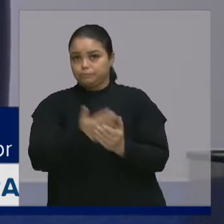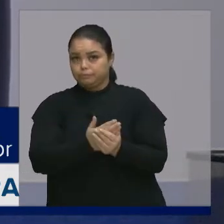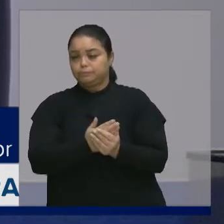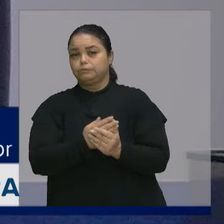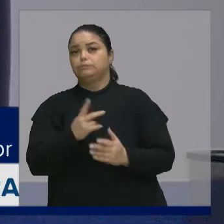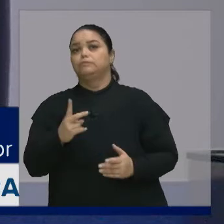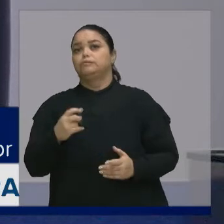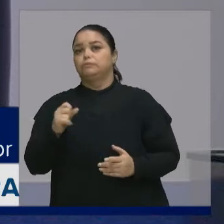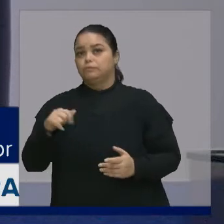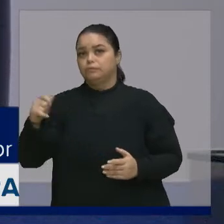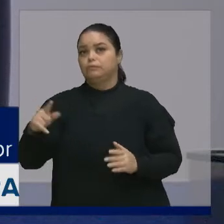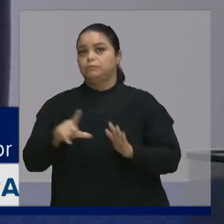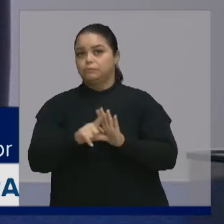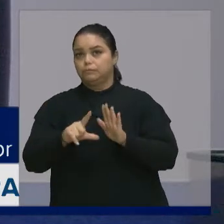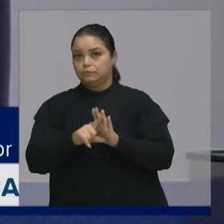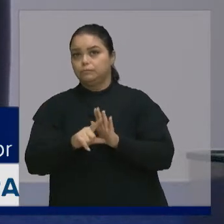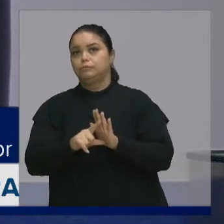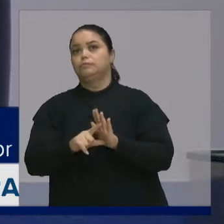7065/2021. Projeto de lei número